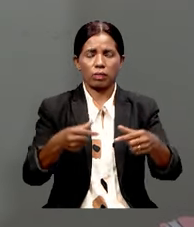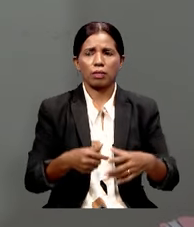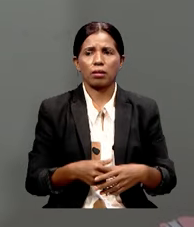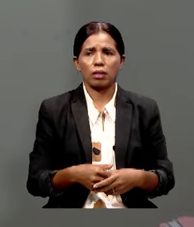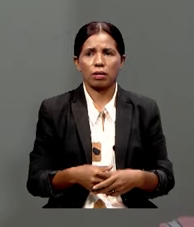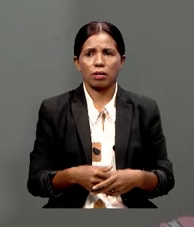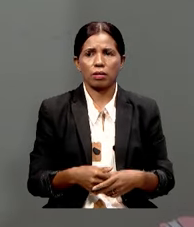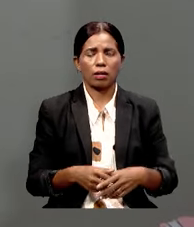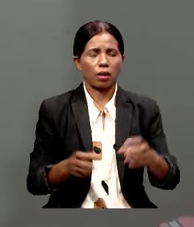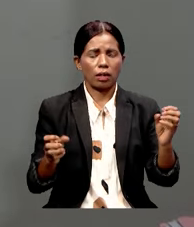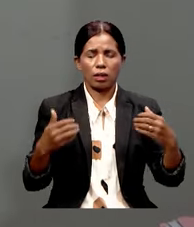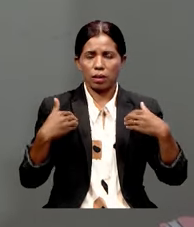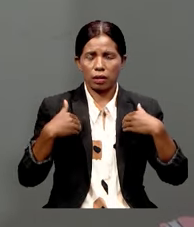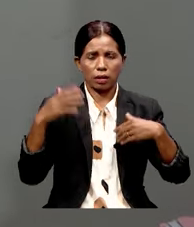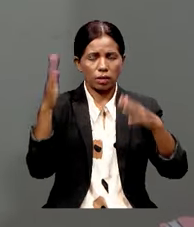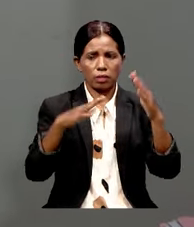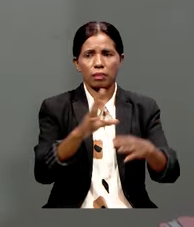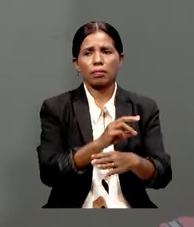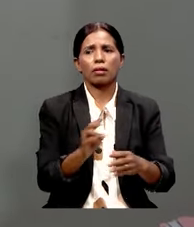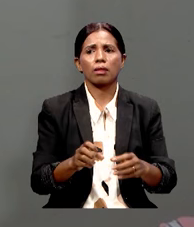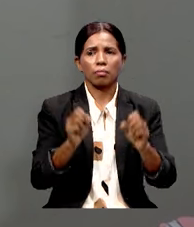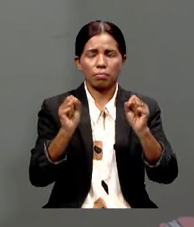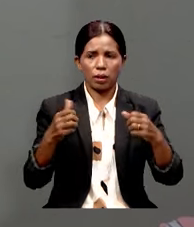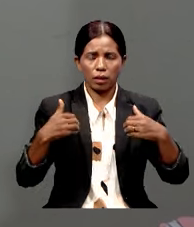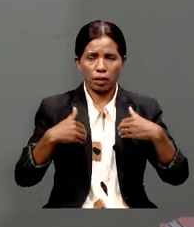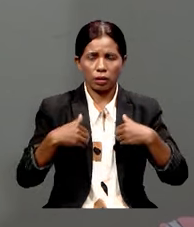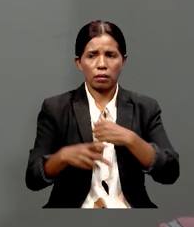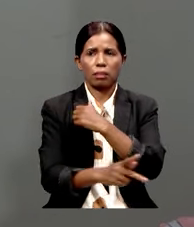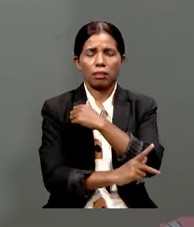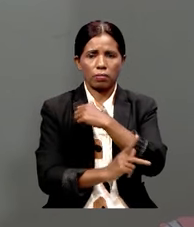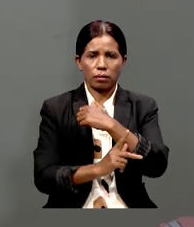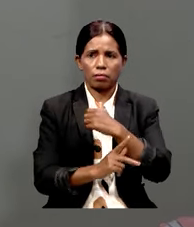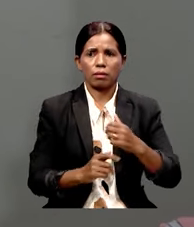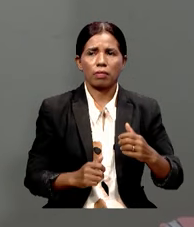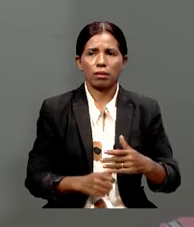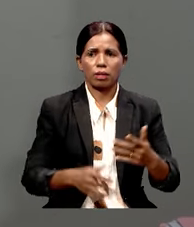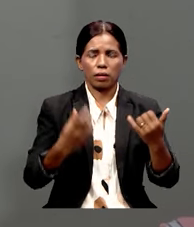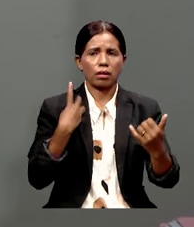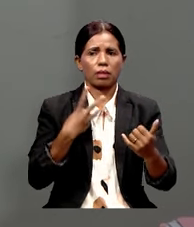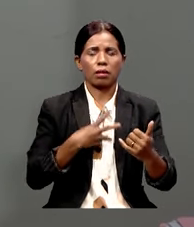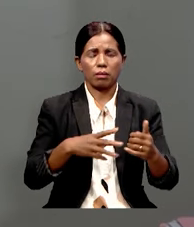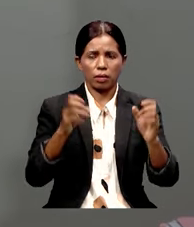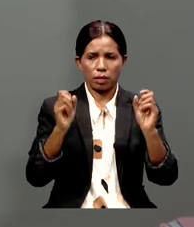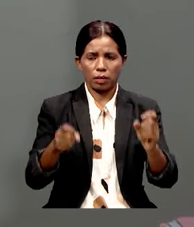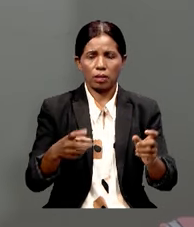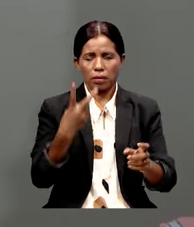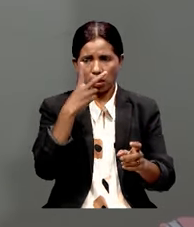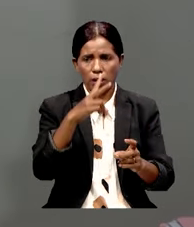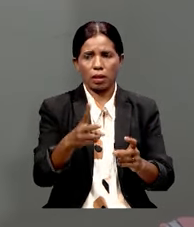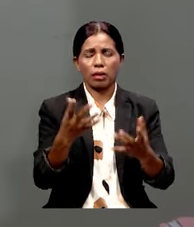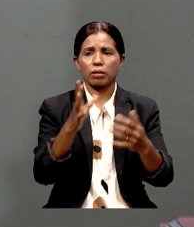mala administração. Abuso de poder, bel musna corrupção. Aí de nem a mente antecipa ela,